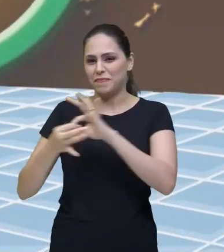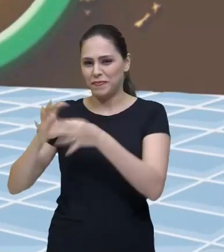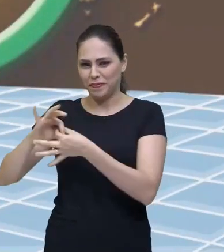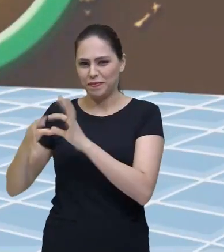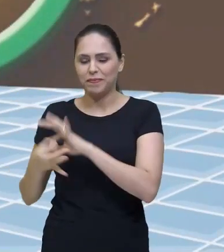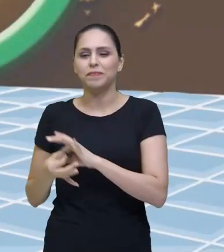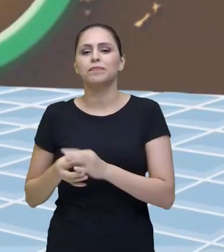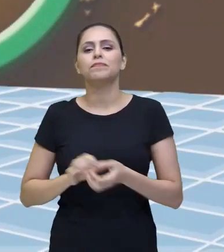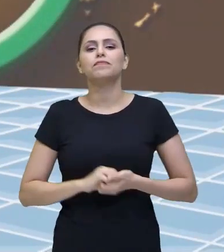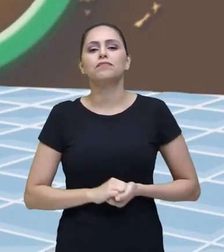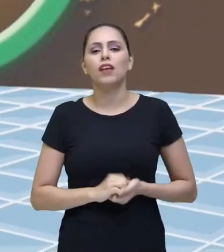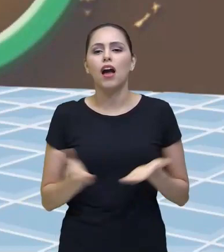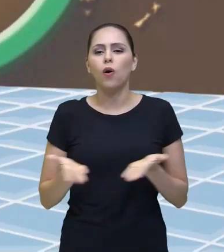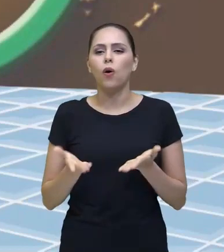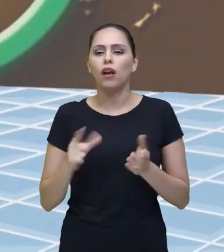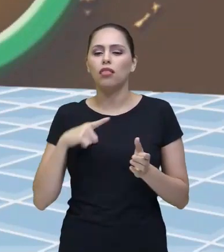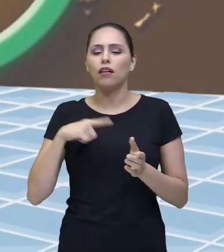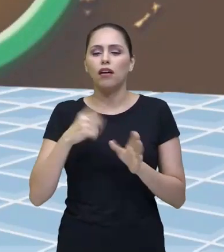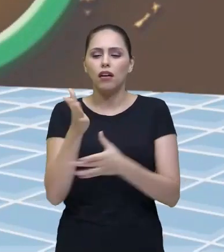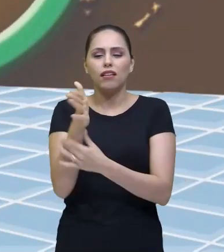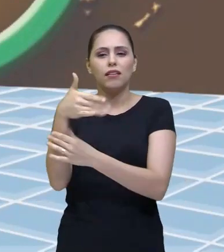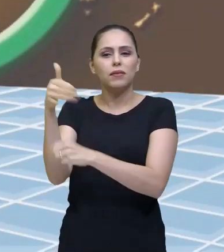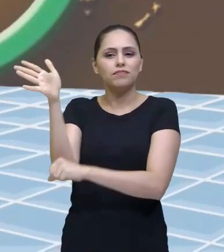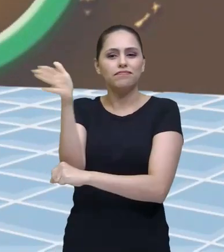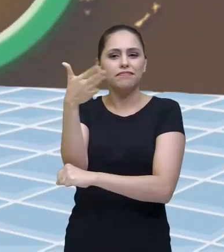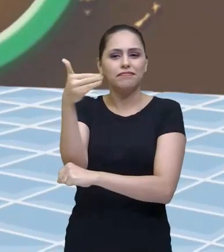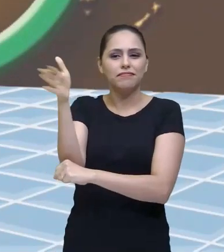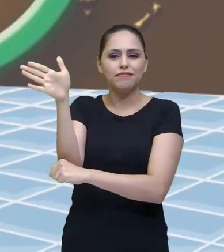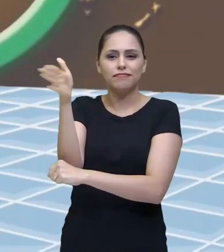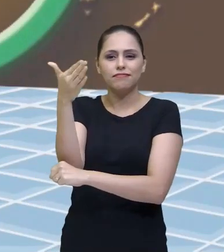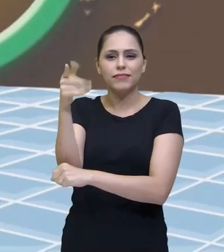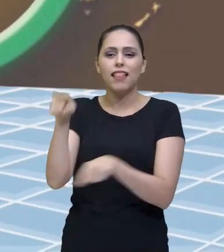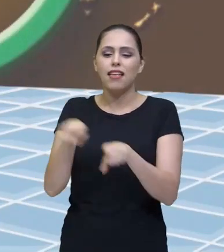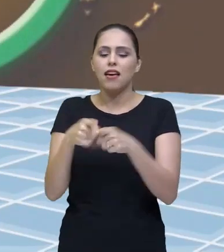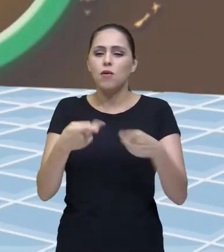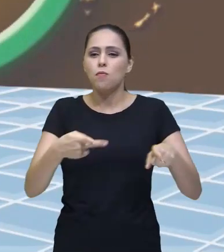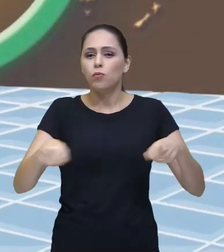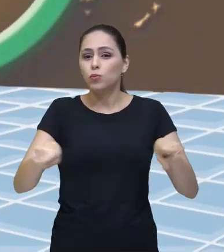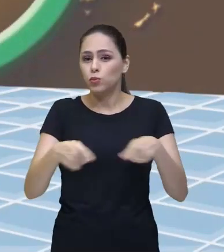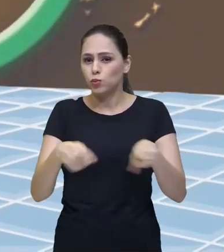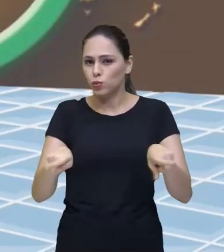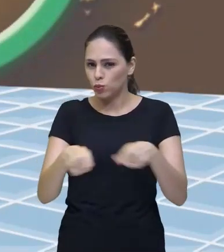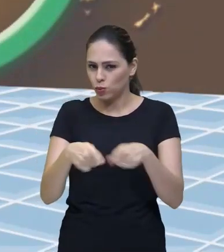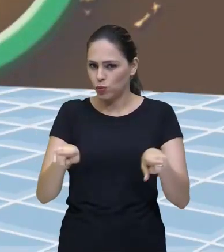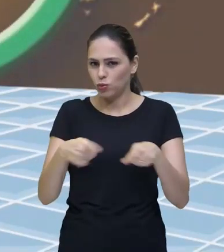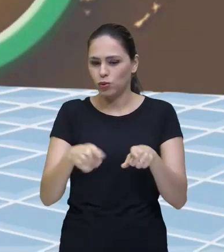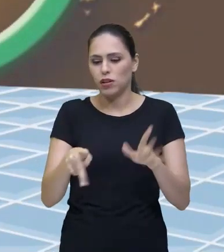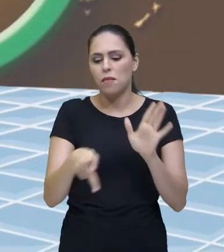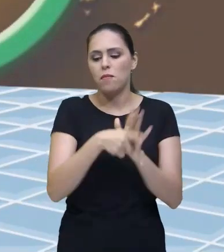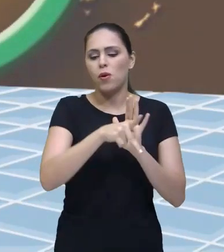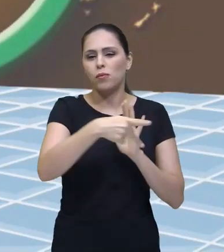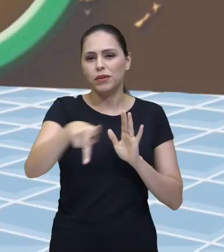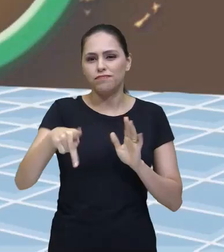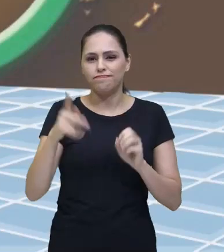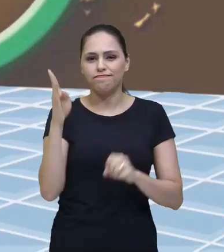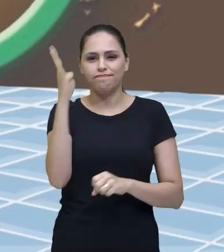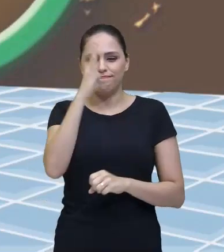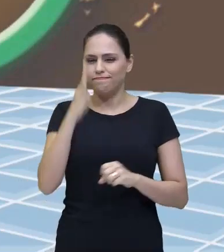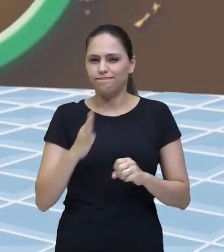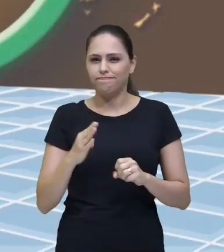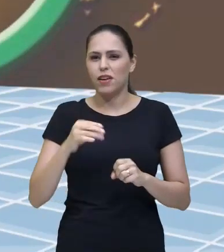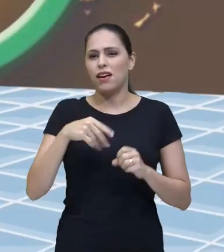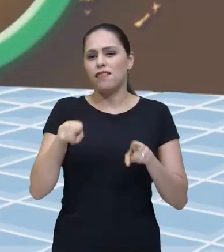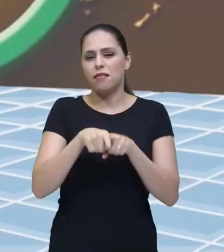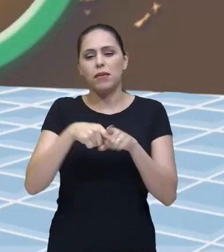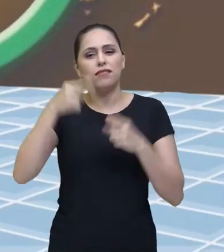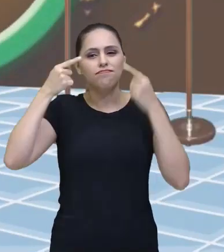temos o hasteamento da bandeira e o hino. O hino nacional, isso, né? Isso mesmo. O hino nacional do Brasil. E do Japão, que é o país sede, né?